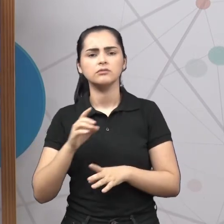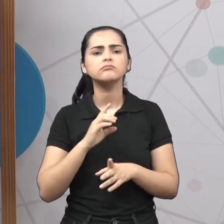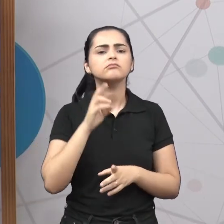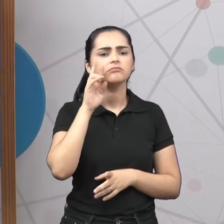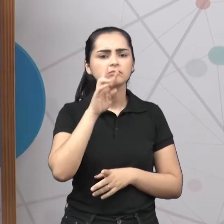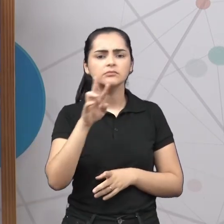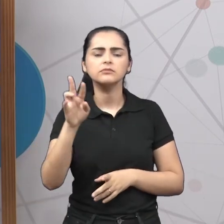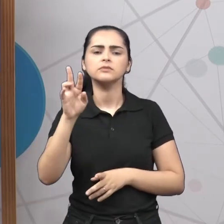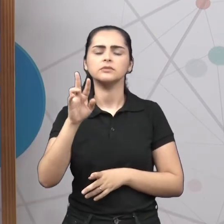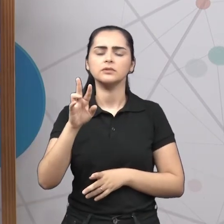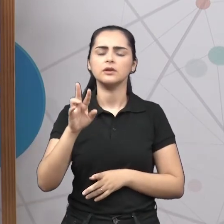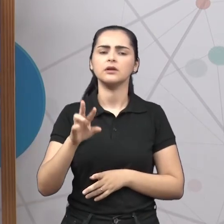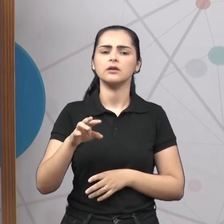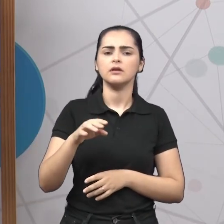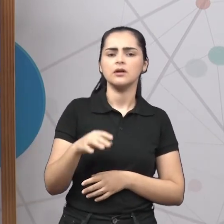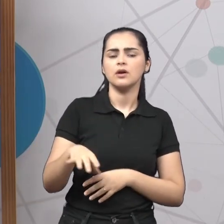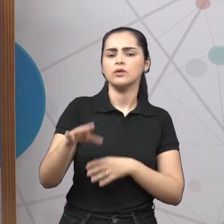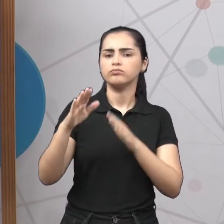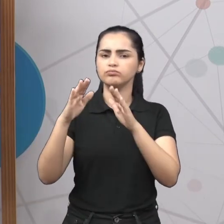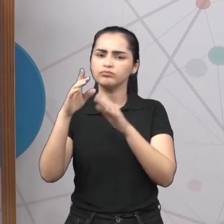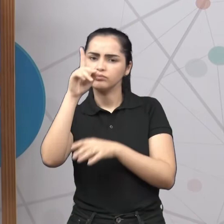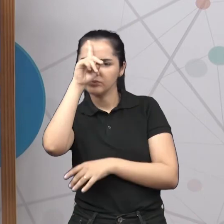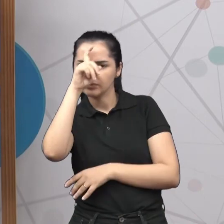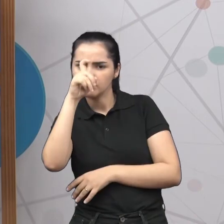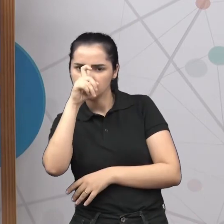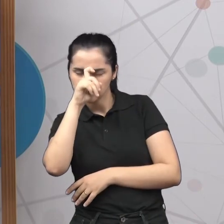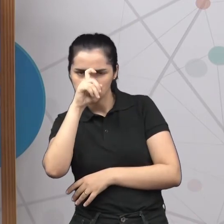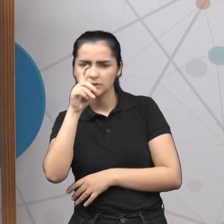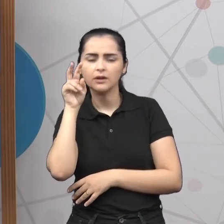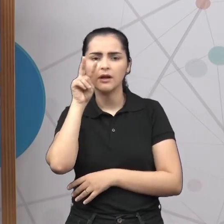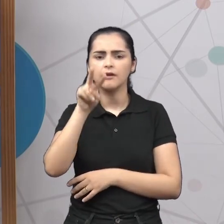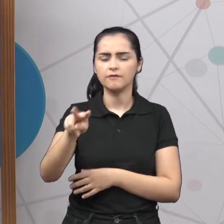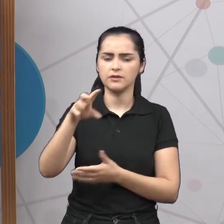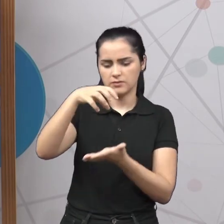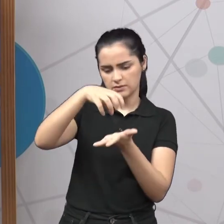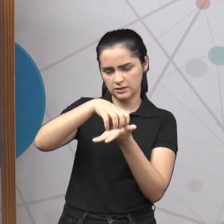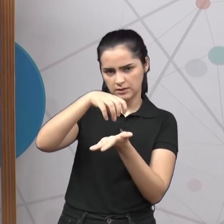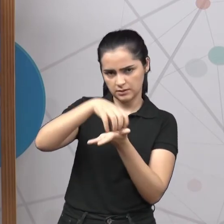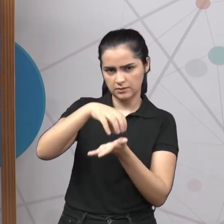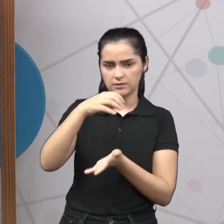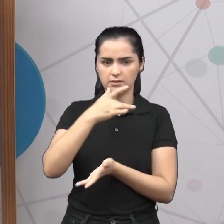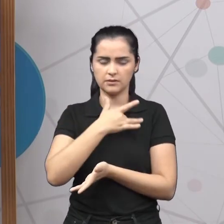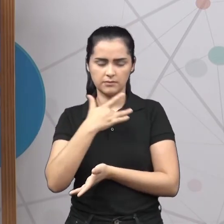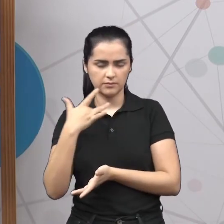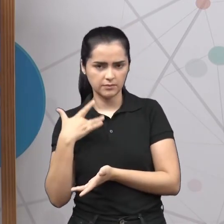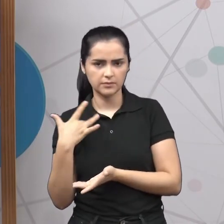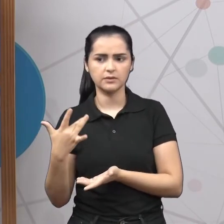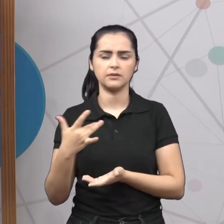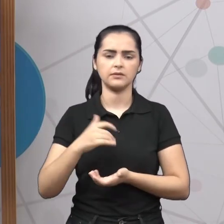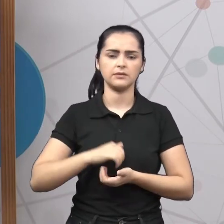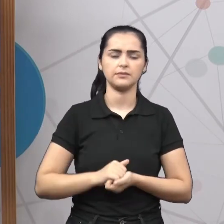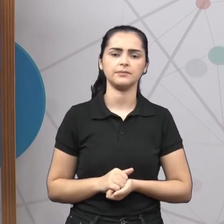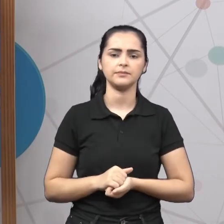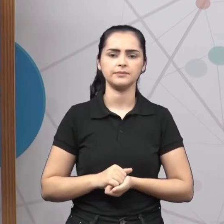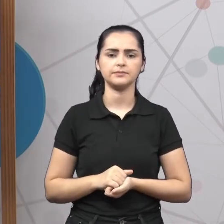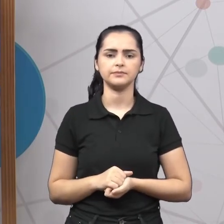lá num posto, no hospital, né? E viram o secretário de